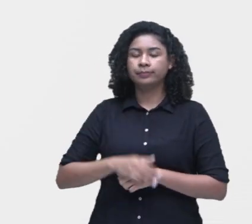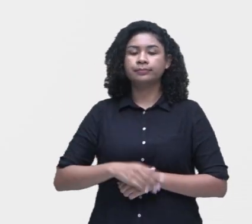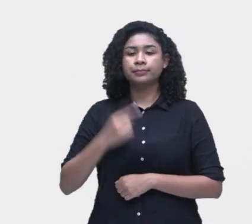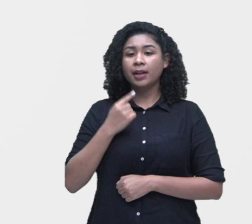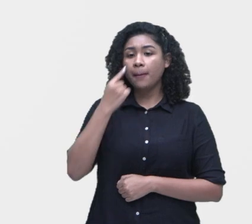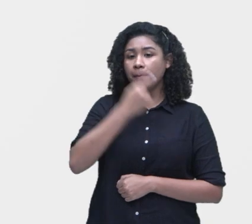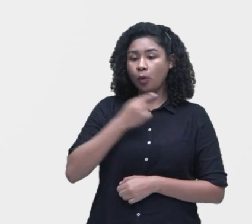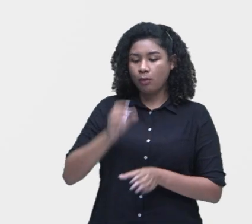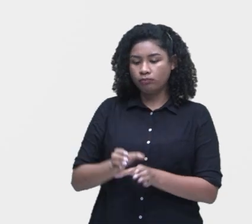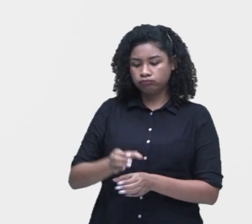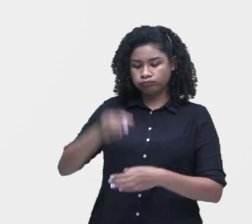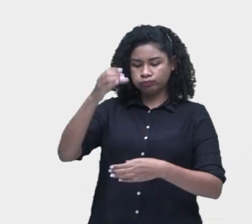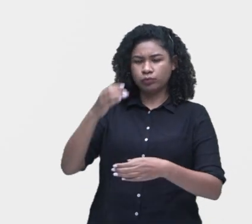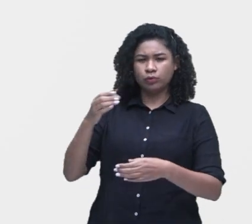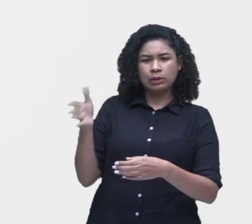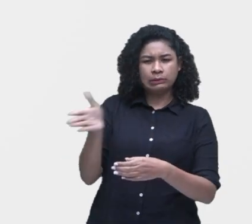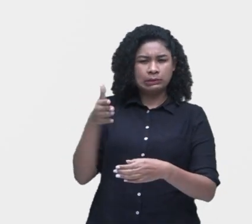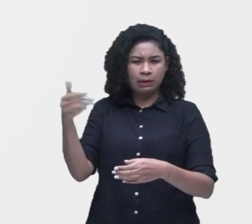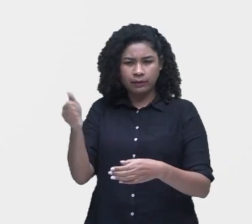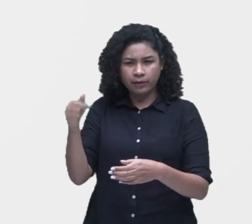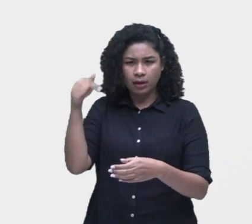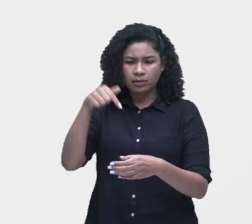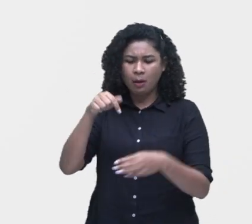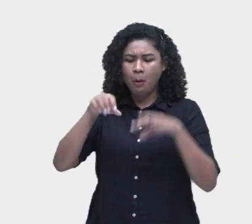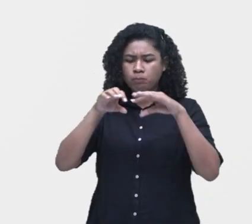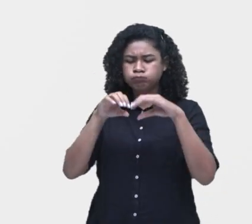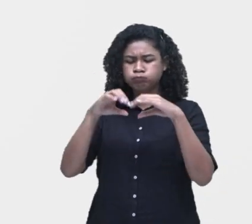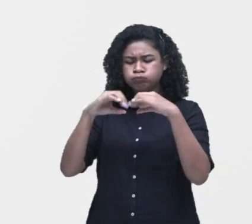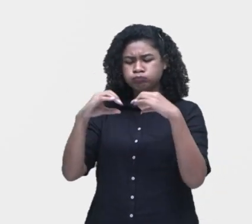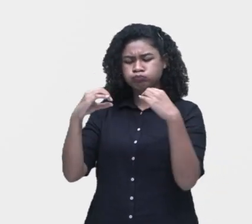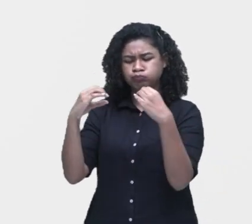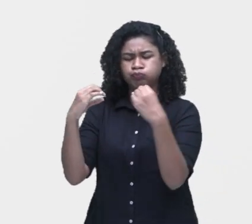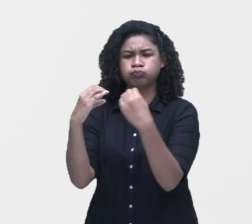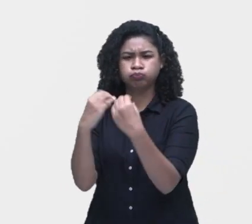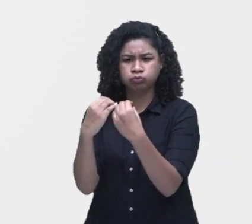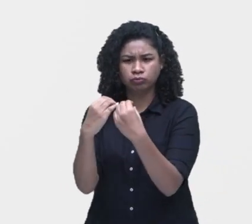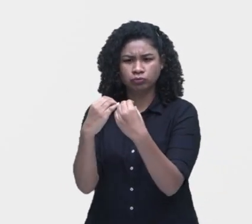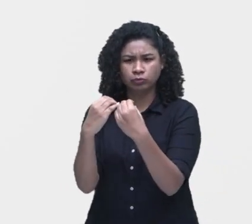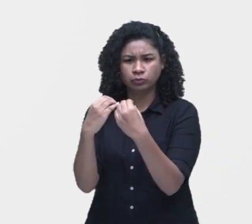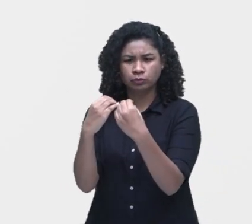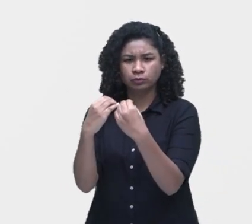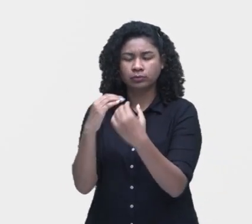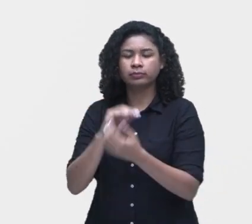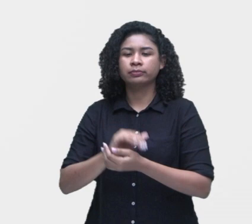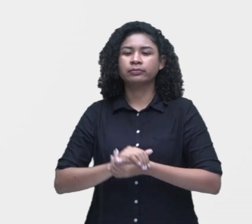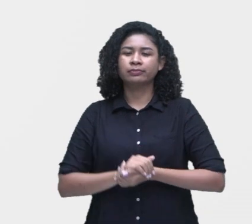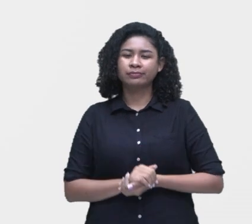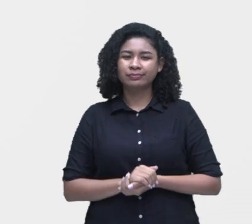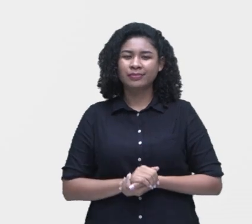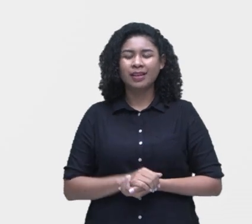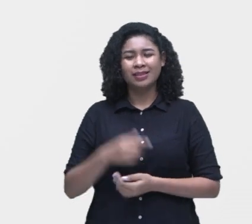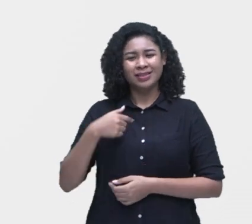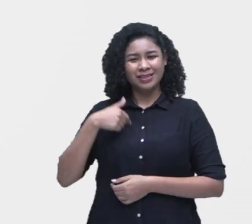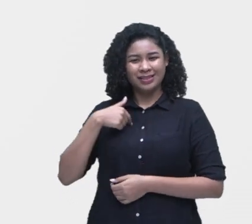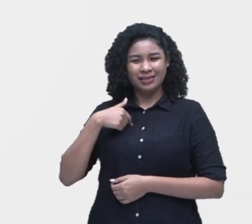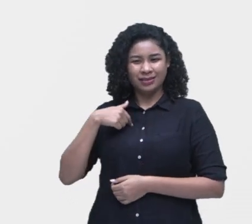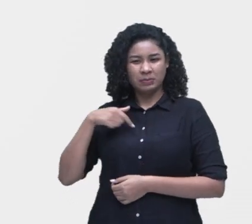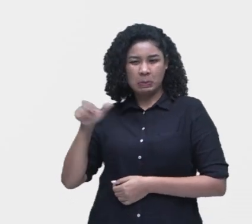da garrafa de cerveja está com ferrugem. Se eu falo só